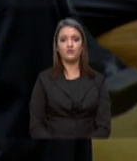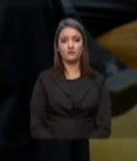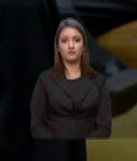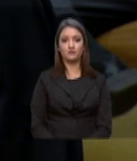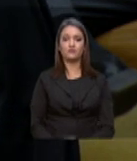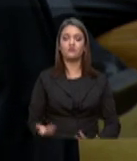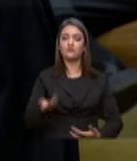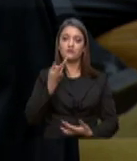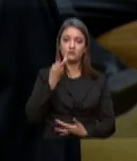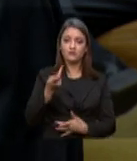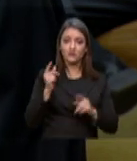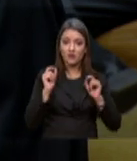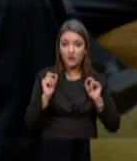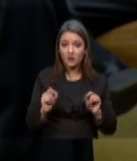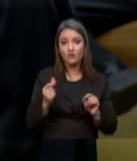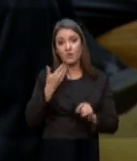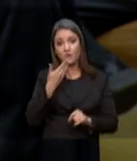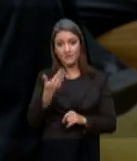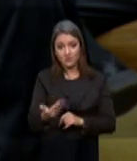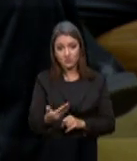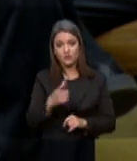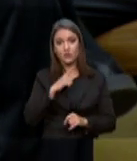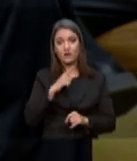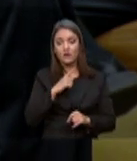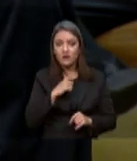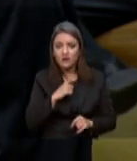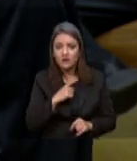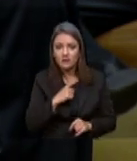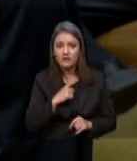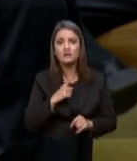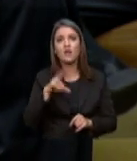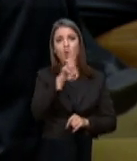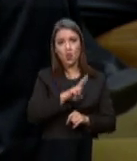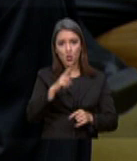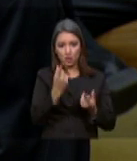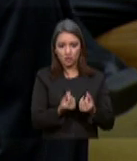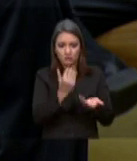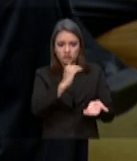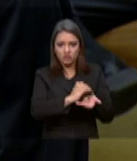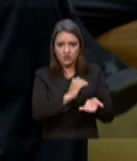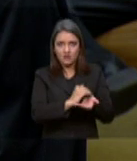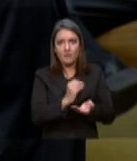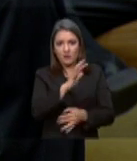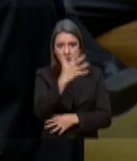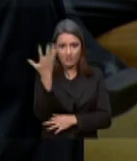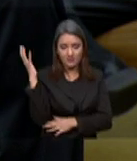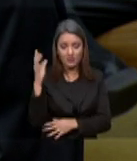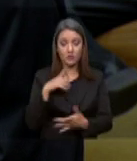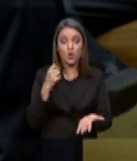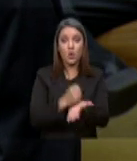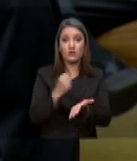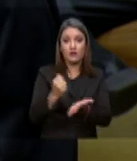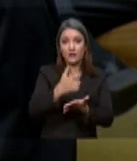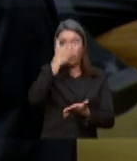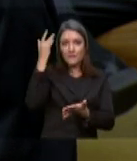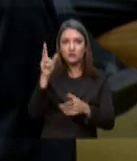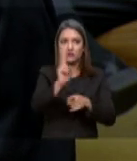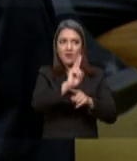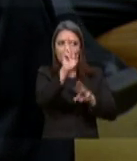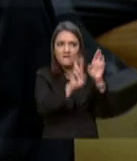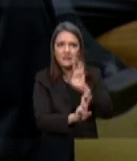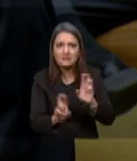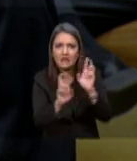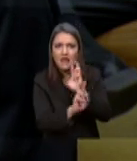nela foi pedida a execução integral do orçamento dos órgãos ambientais, contratação de pessoal para as atividades de fiscalização